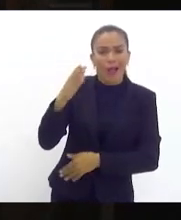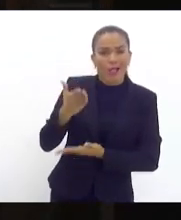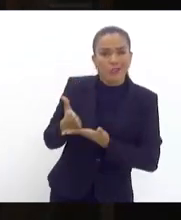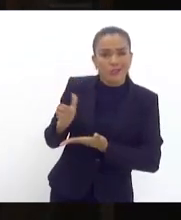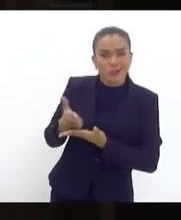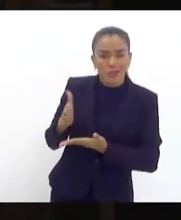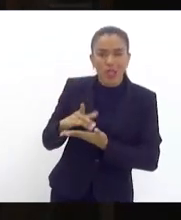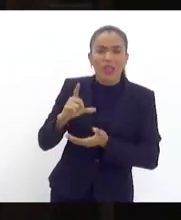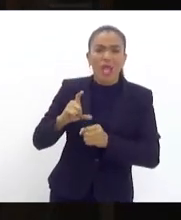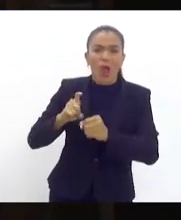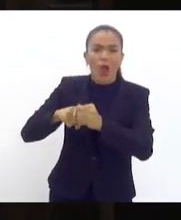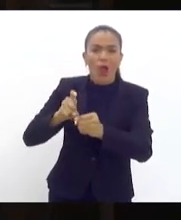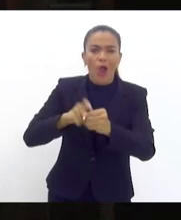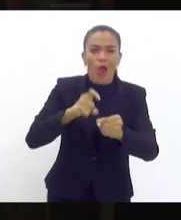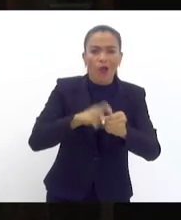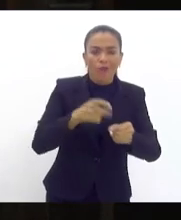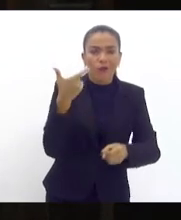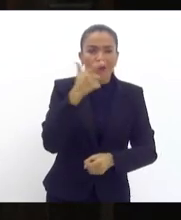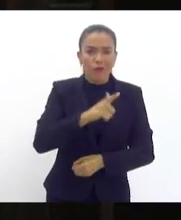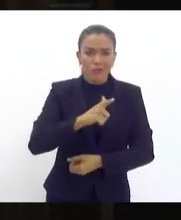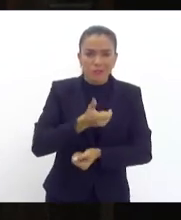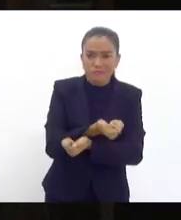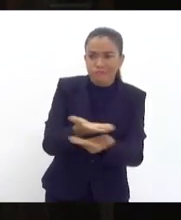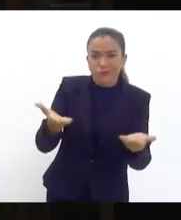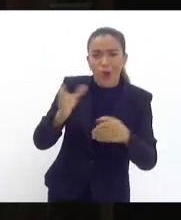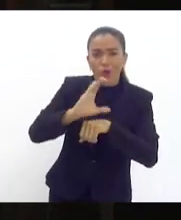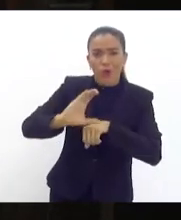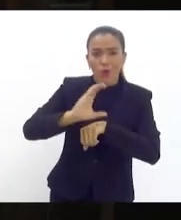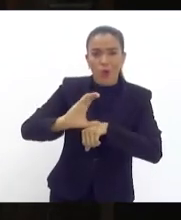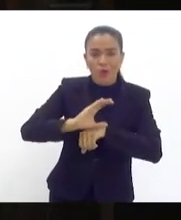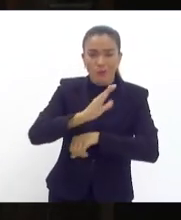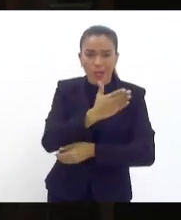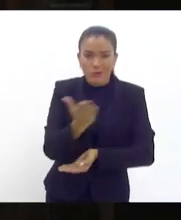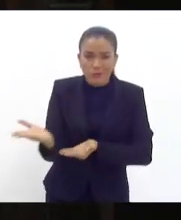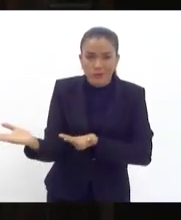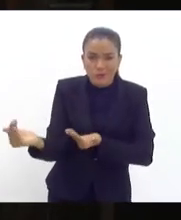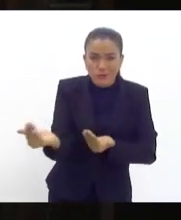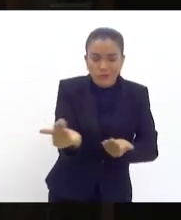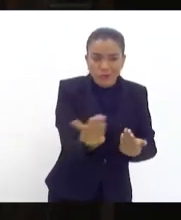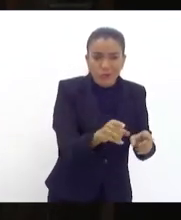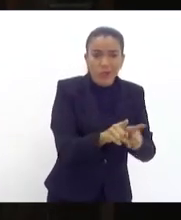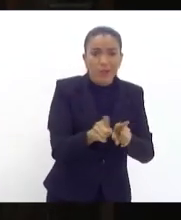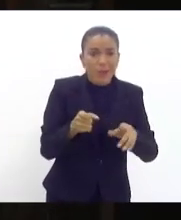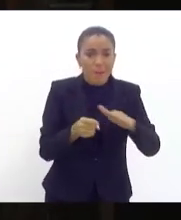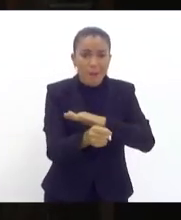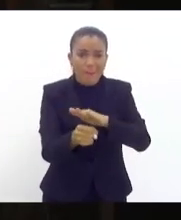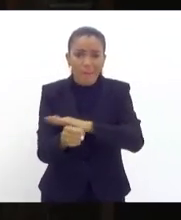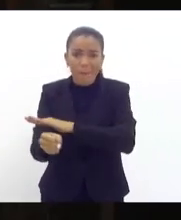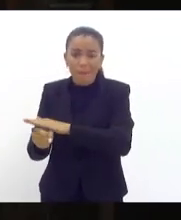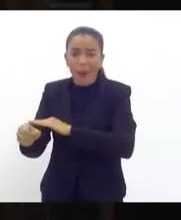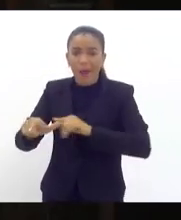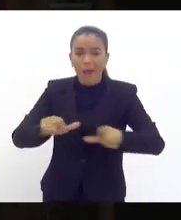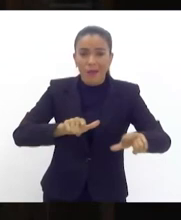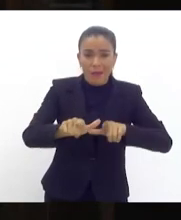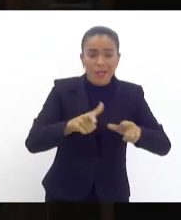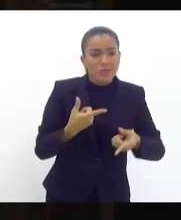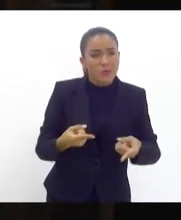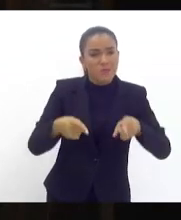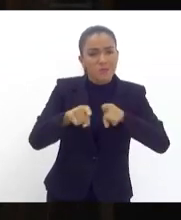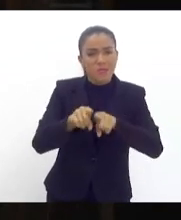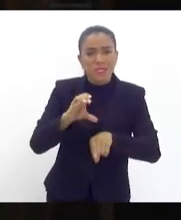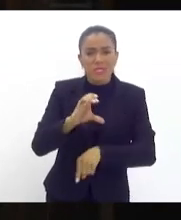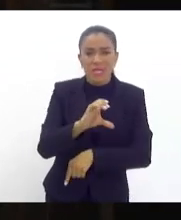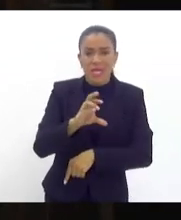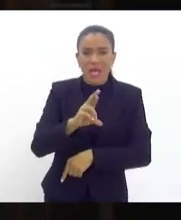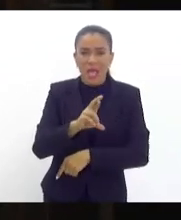vários convênios que dava emprego levava curso para aquela Juventude encaminhava muitas das vezes para o emprego tinha uma parceria com a